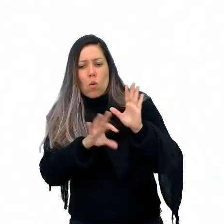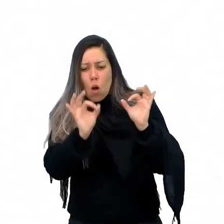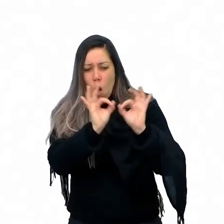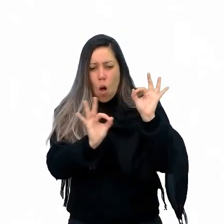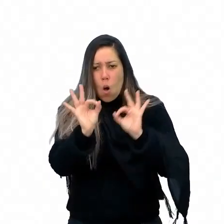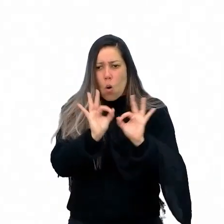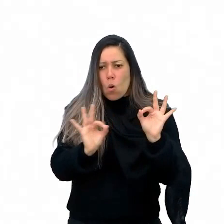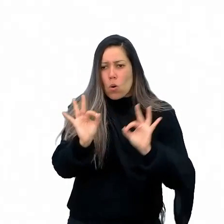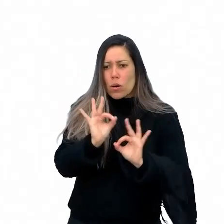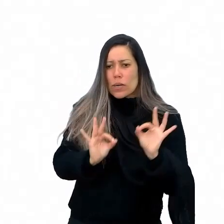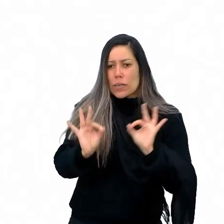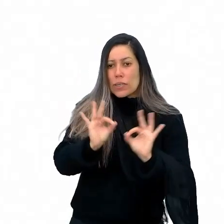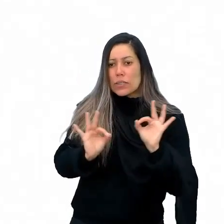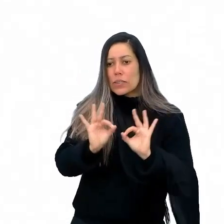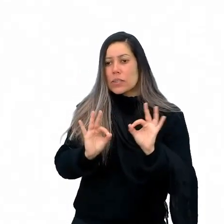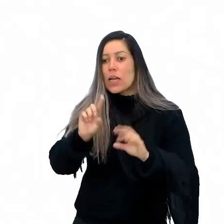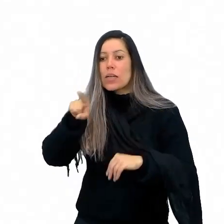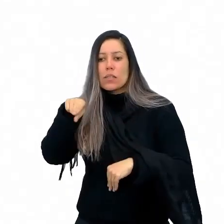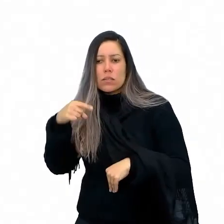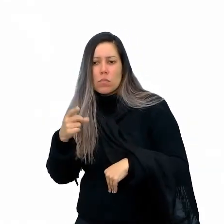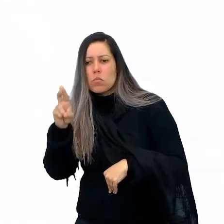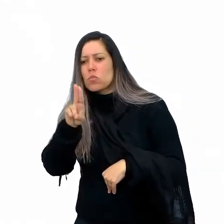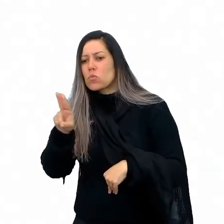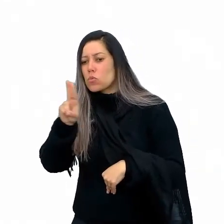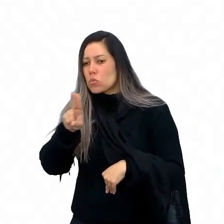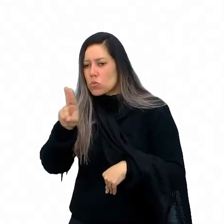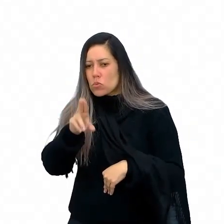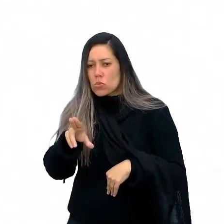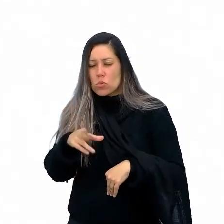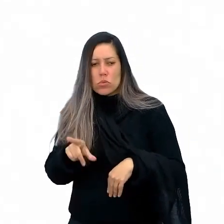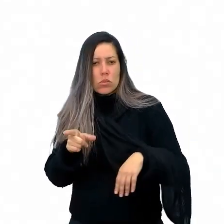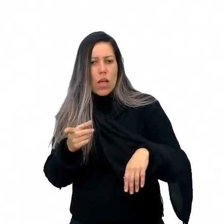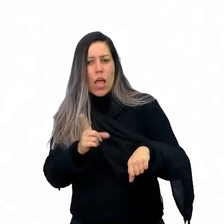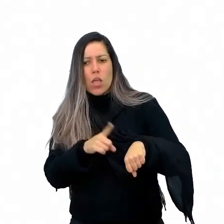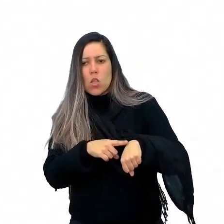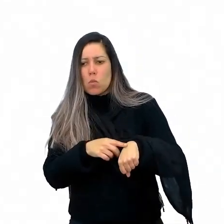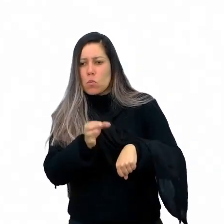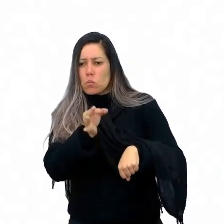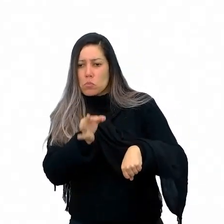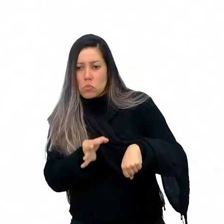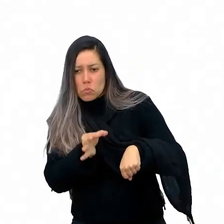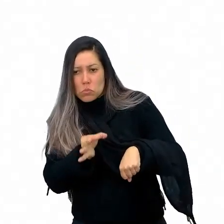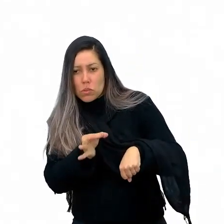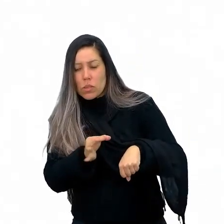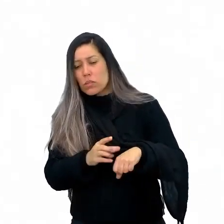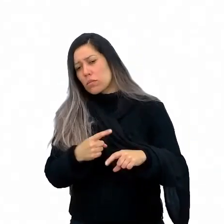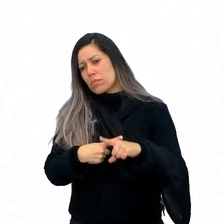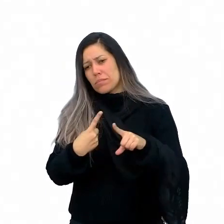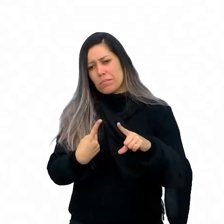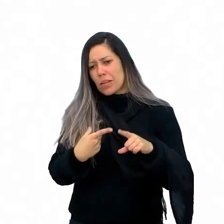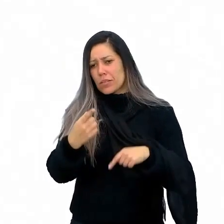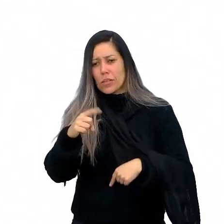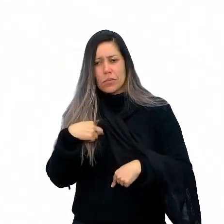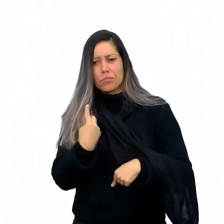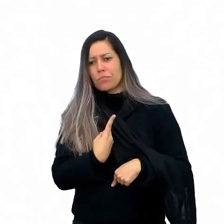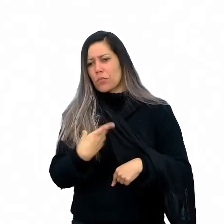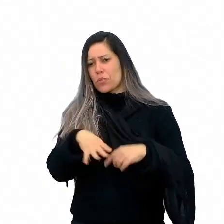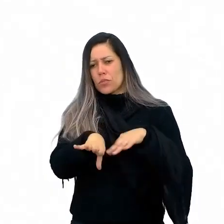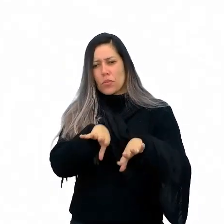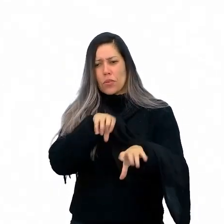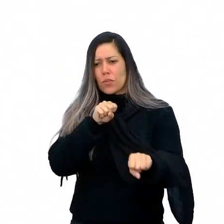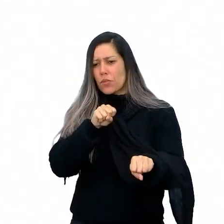atividades em momentos oportunos, mas as nossas discussões vão muito além, né? do que aquela sequência